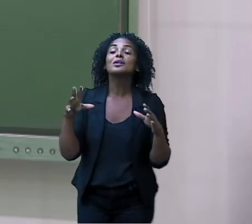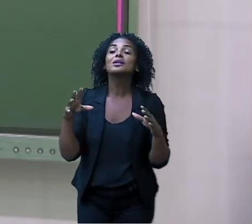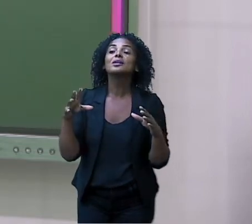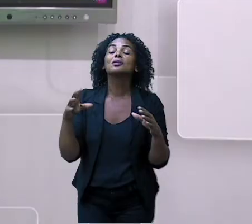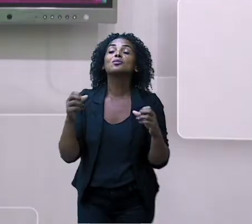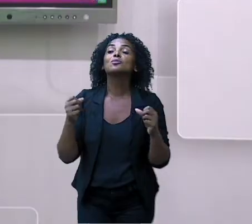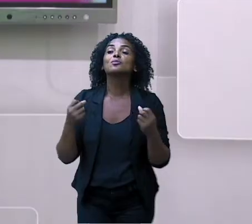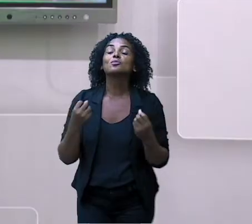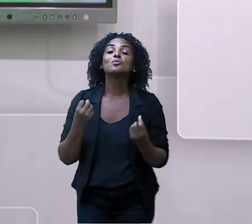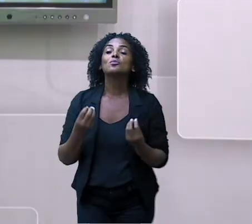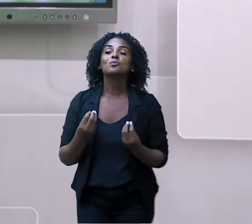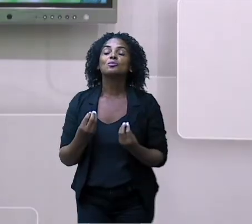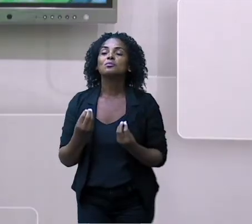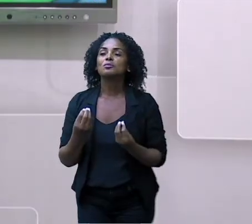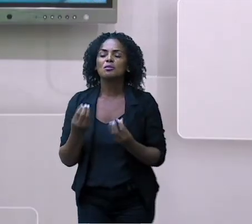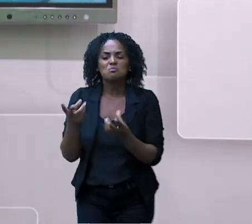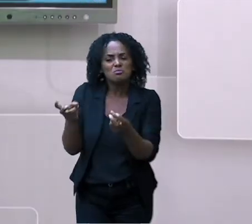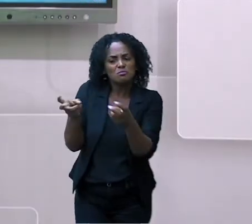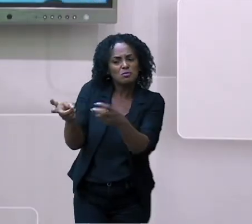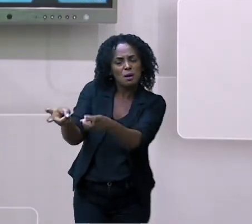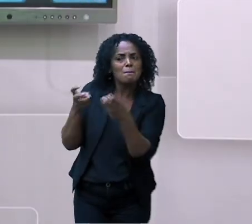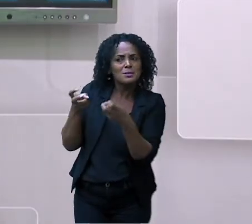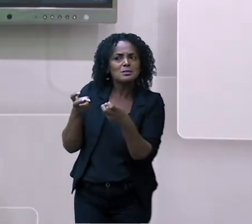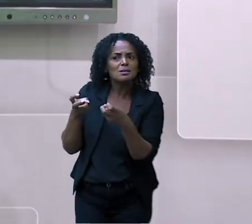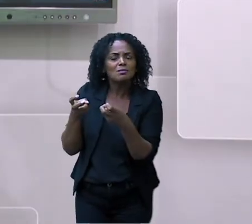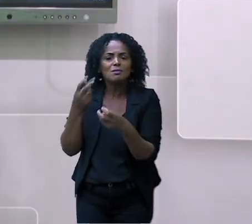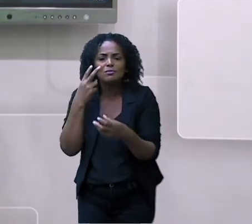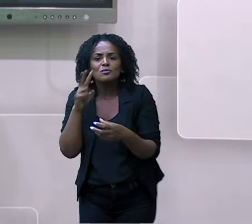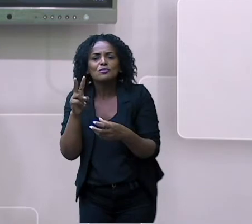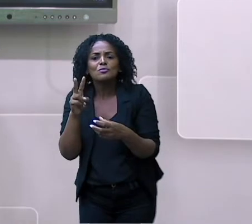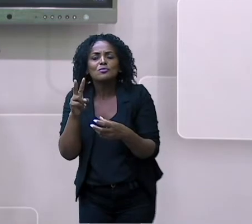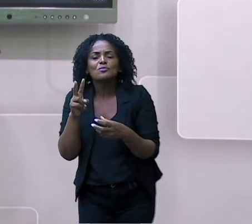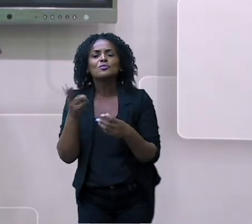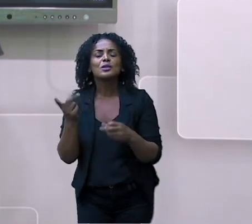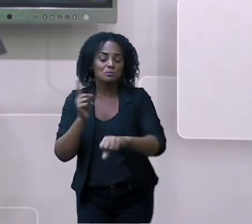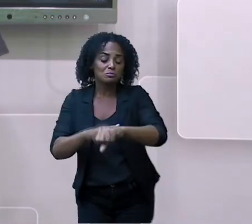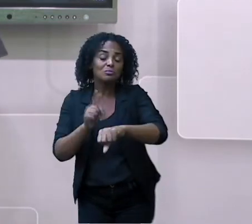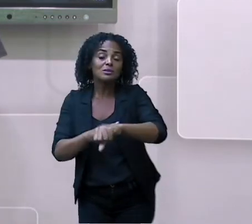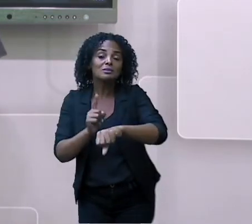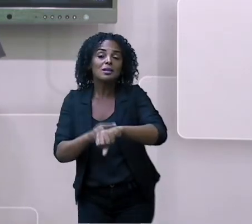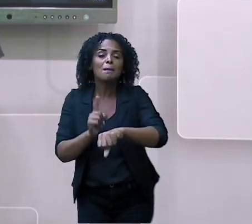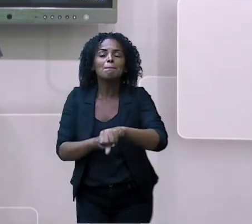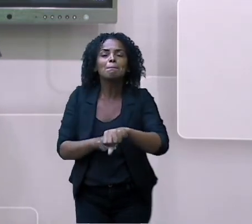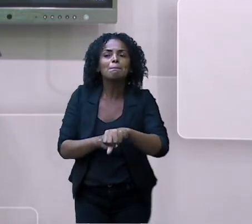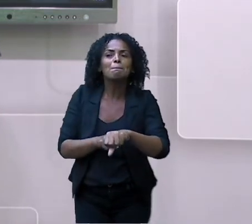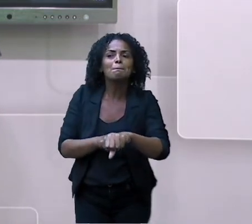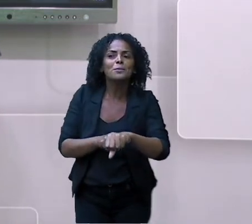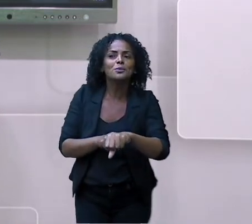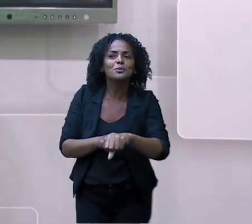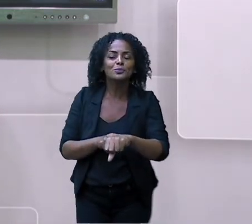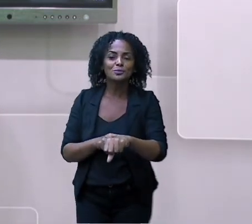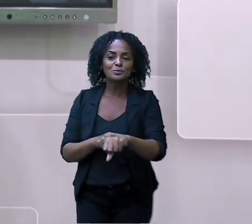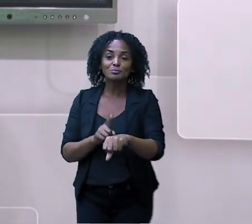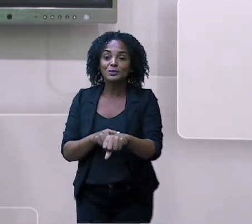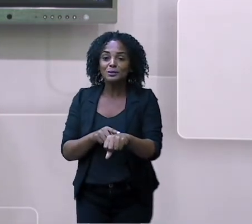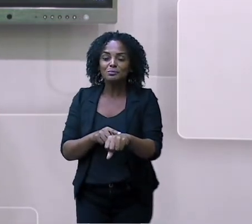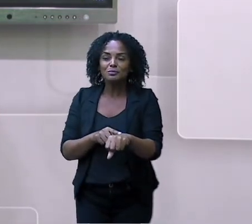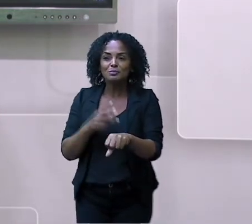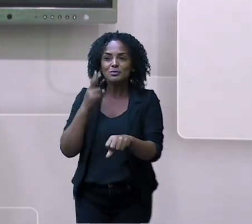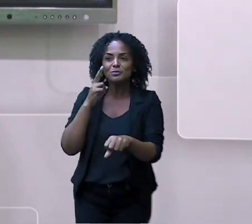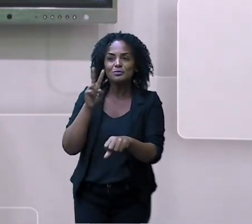e o tempo dele. Vamos observar aí. Todo mundo ligadinho na TV. Vamos observar. Qual o tempo do